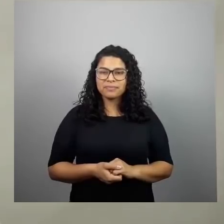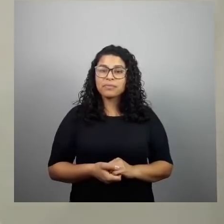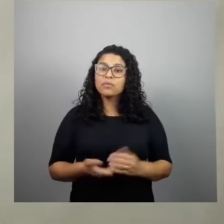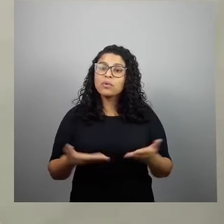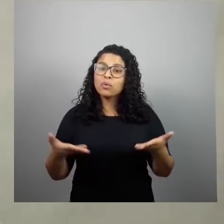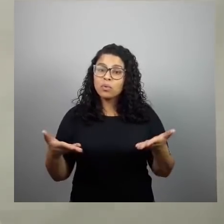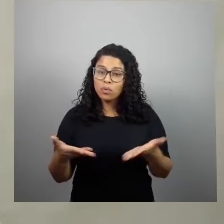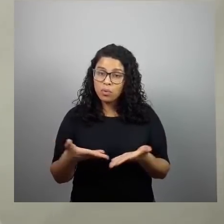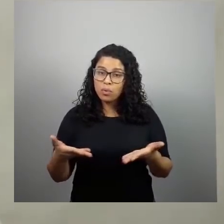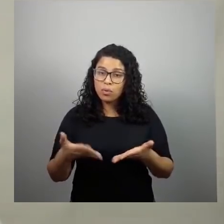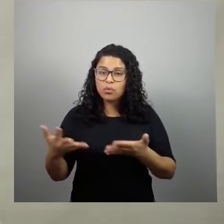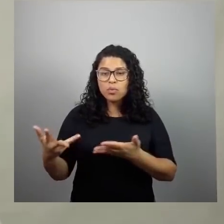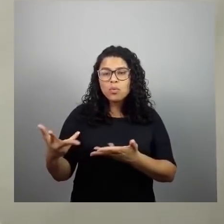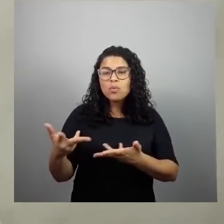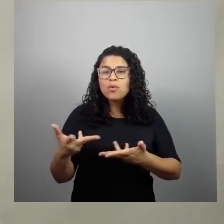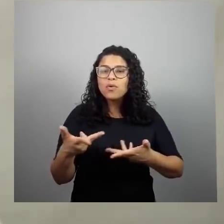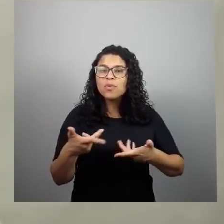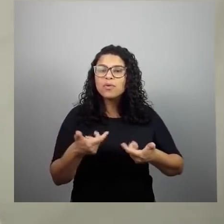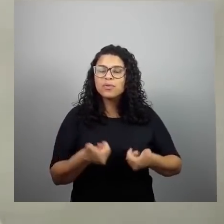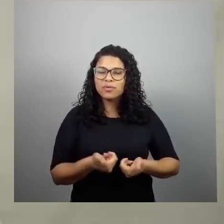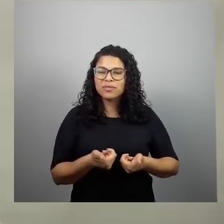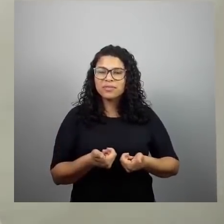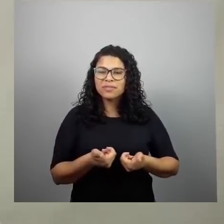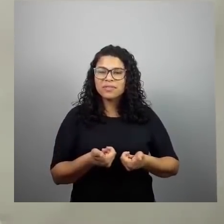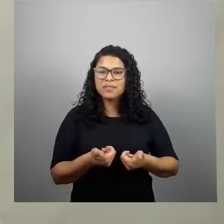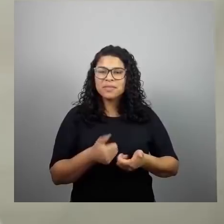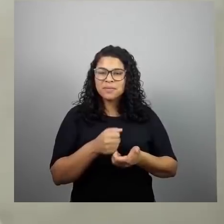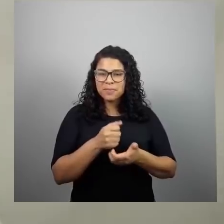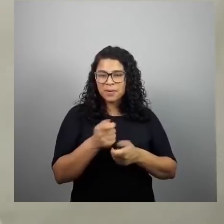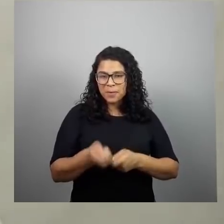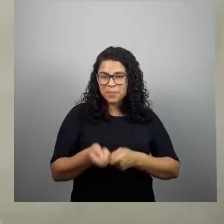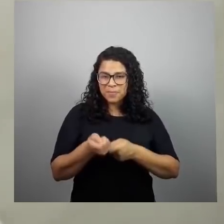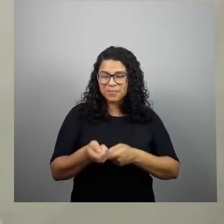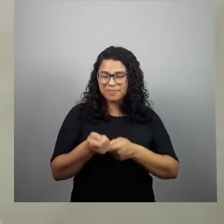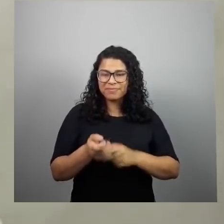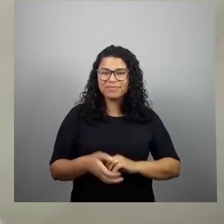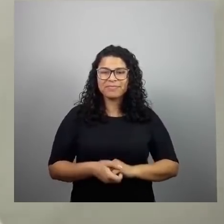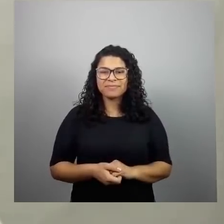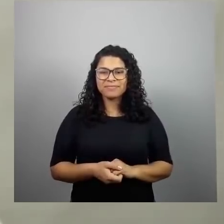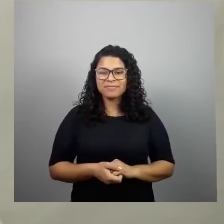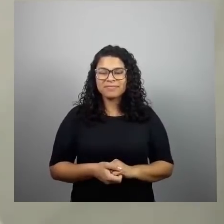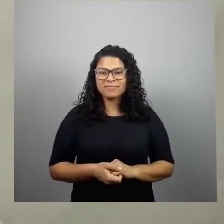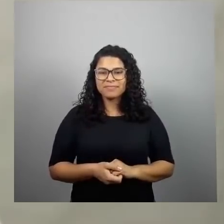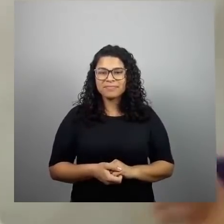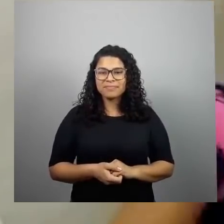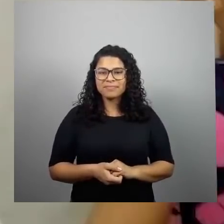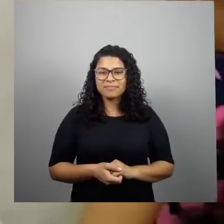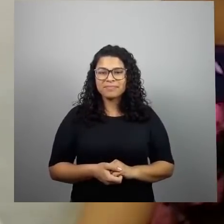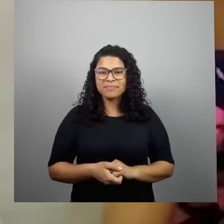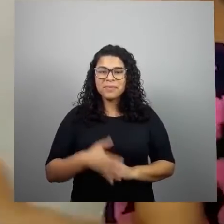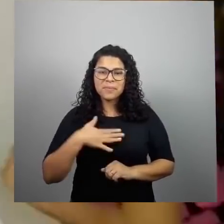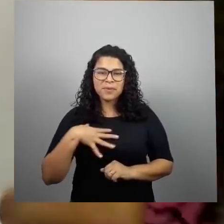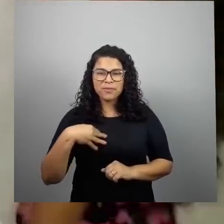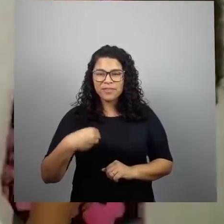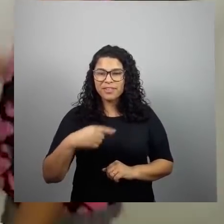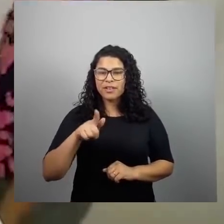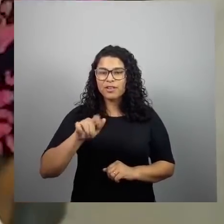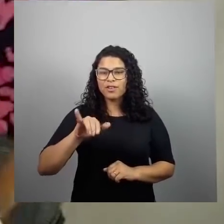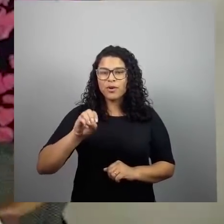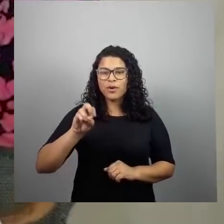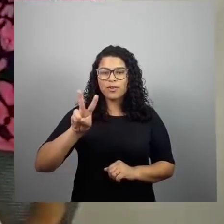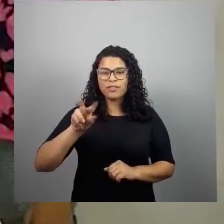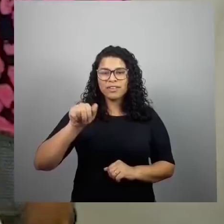E hoje teremos uma companhia para a nossa pescaria. A minha filha Giovana.